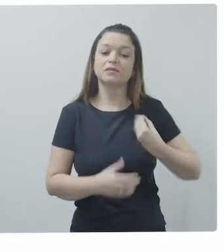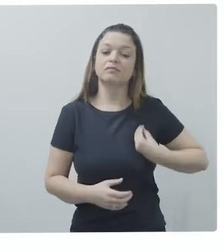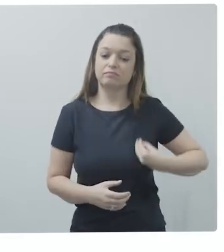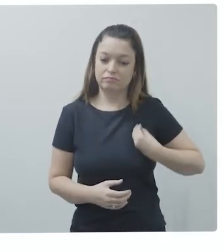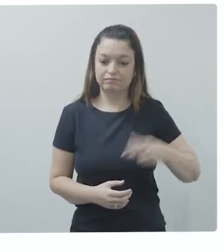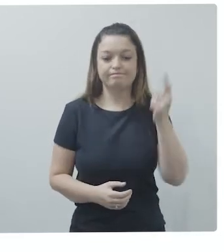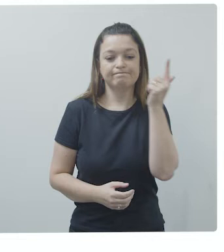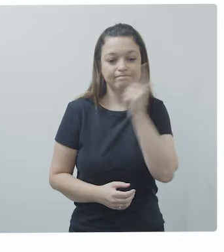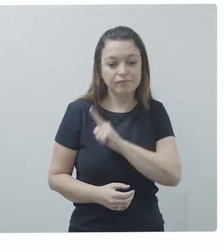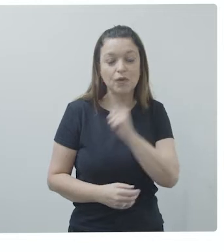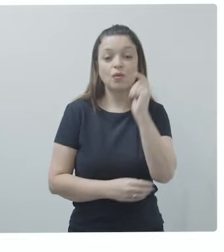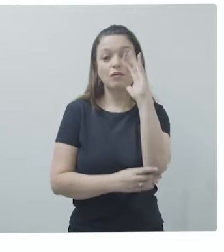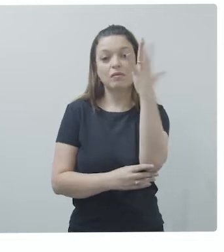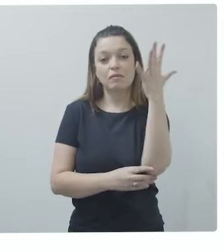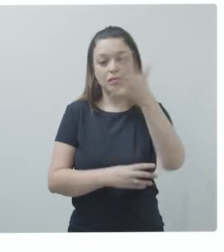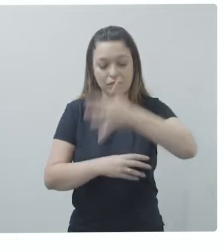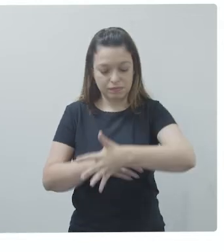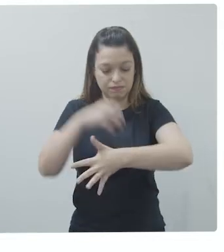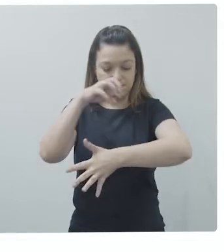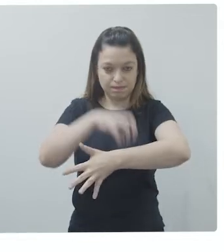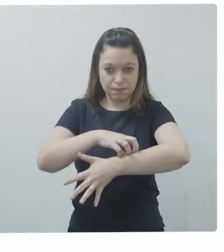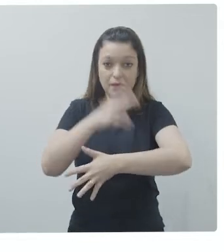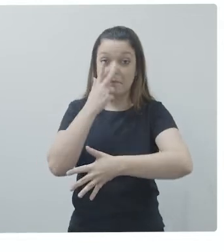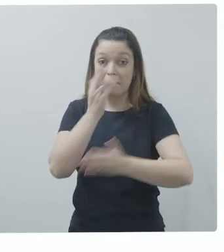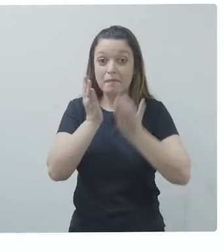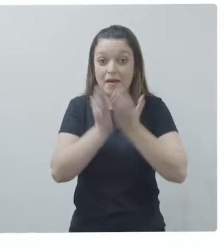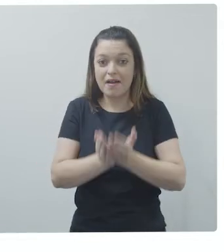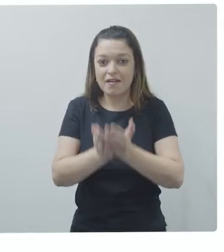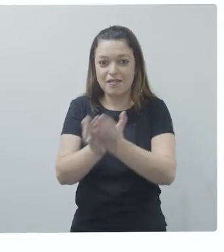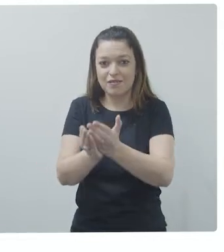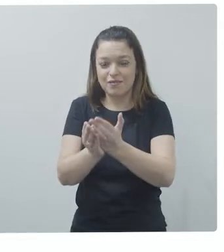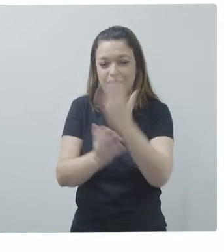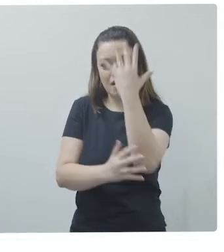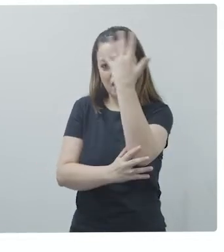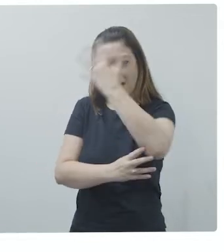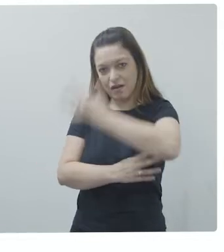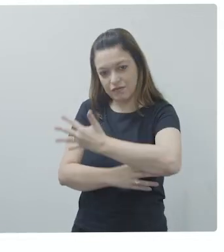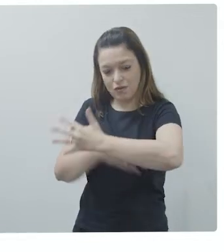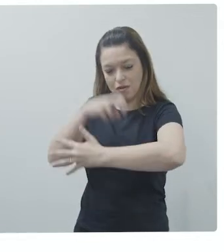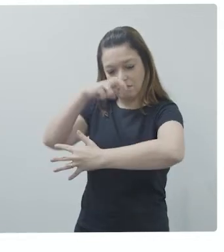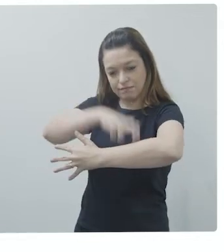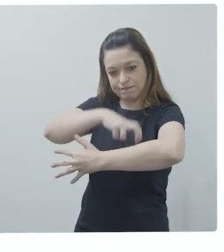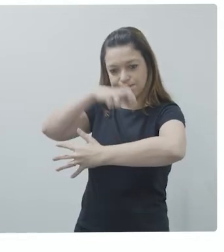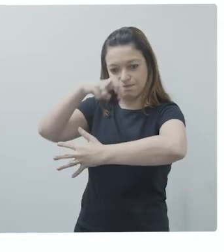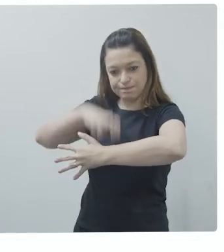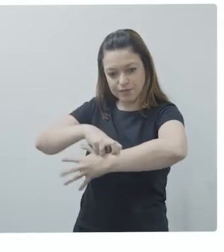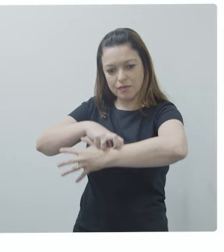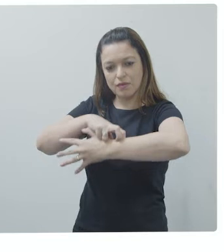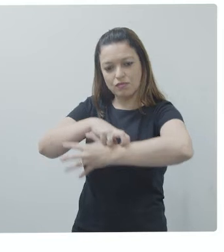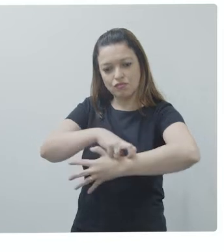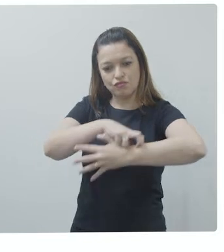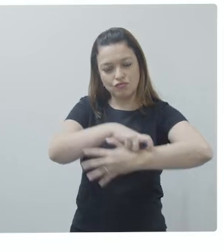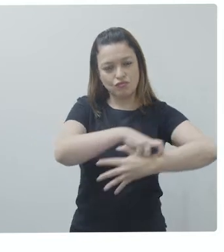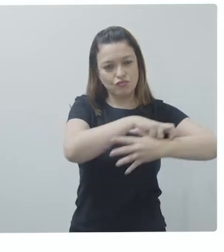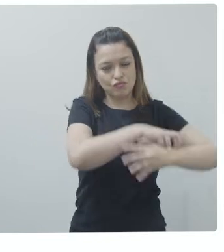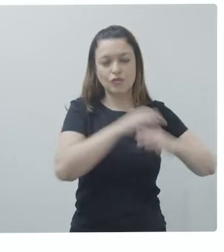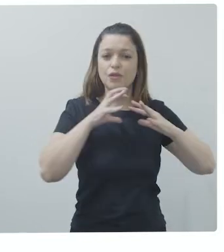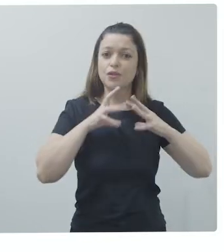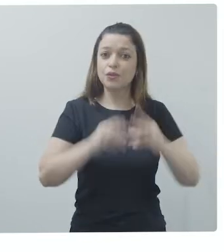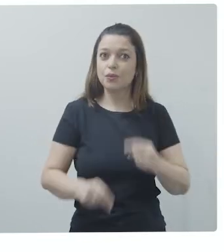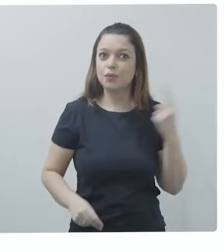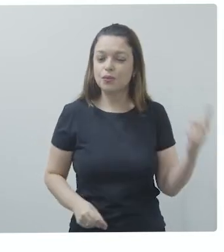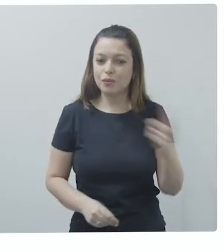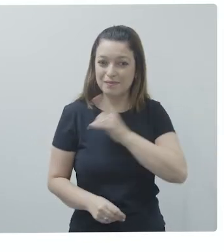subindo em um tronco que os carregou como um barco. Todos os gigantes que existem e tememos hoje são